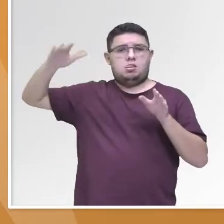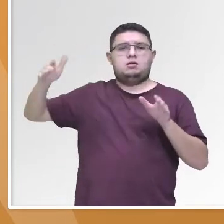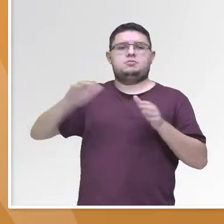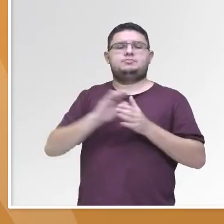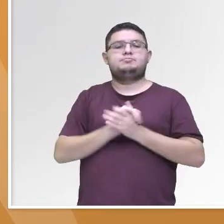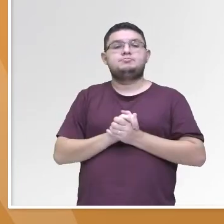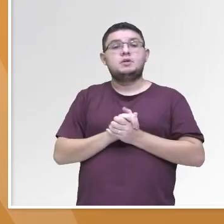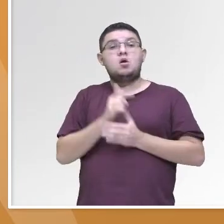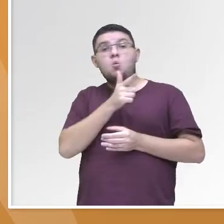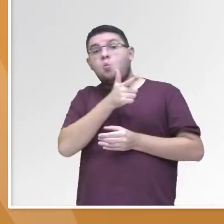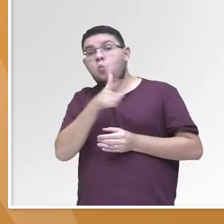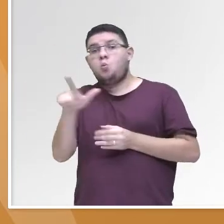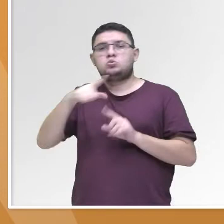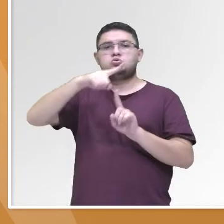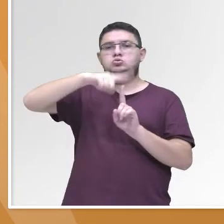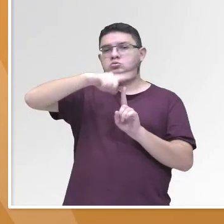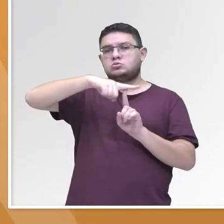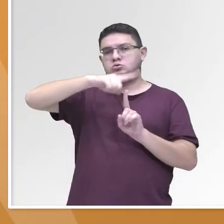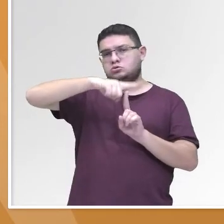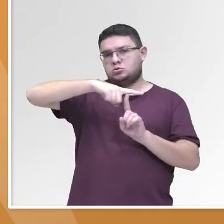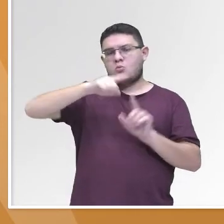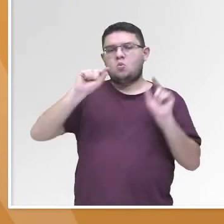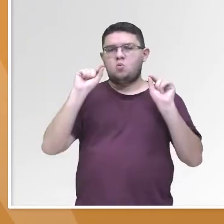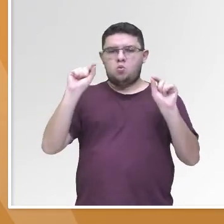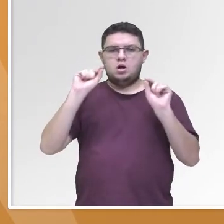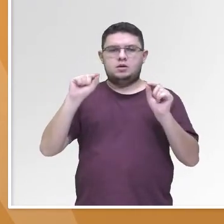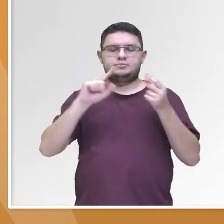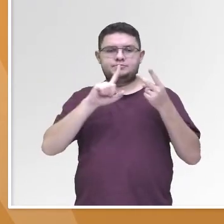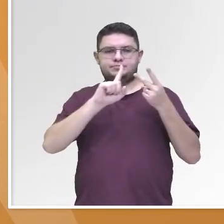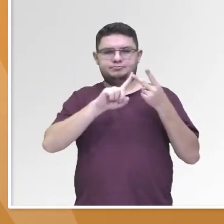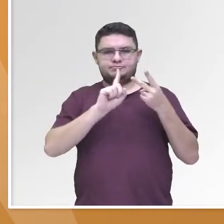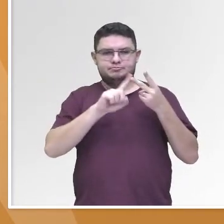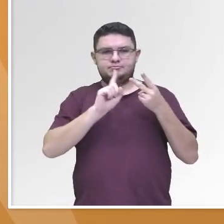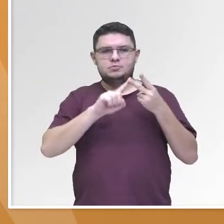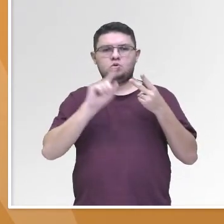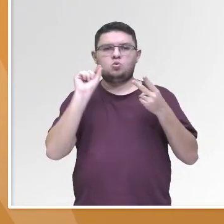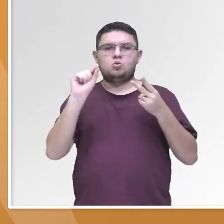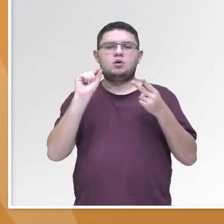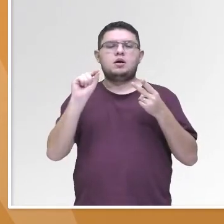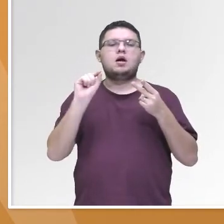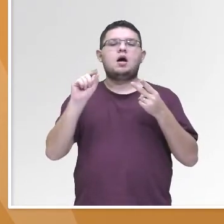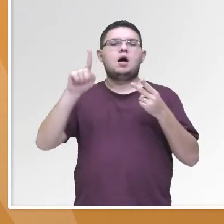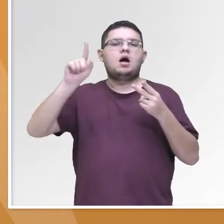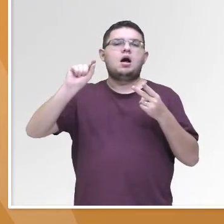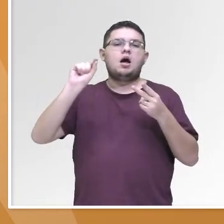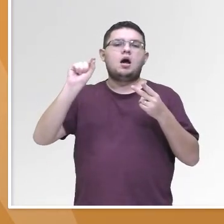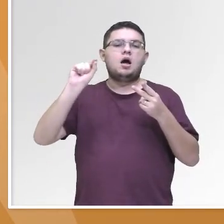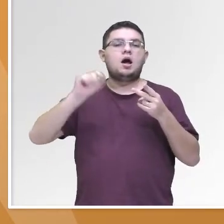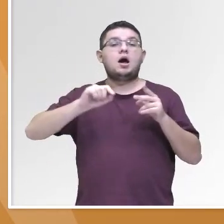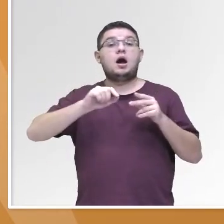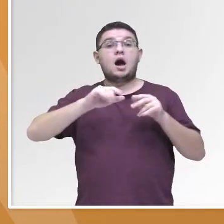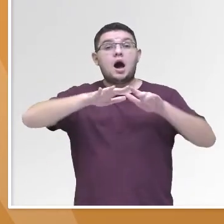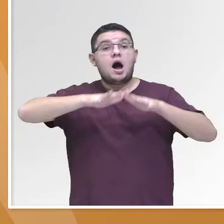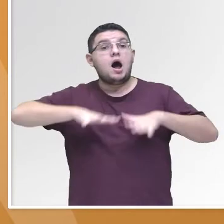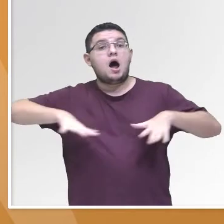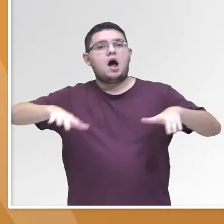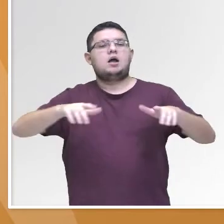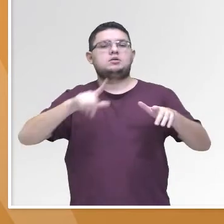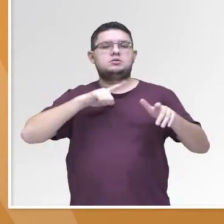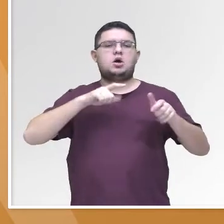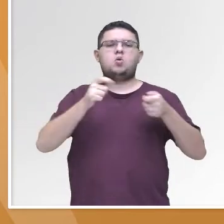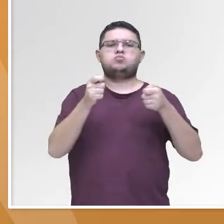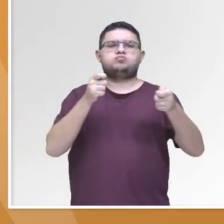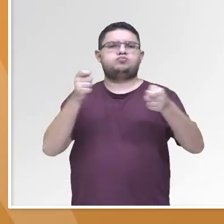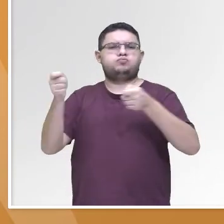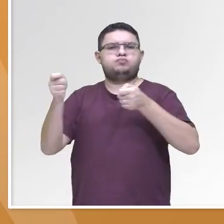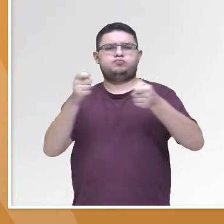temos o próximo, que é o aterro controlado. Aí no aterro controlado a gente tem uma fase intermediária, né, entre o lixão e o